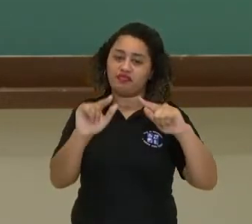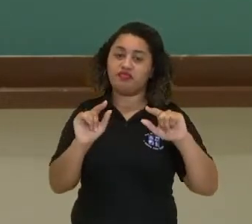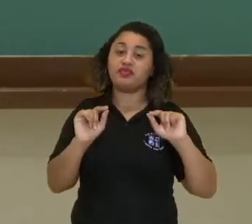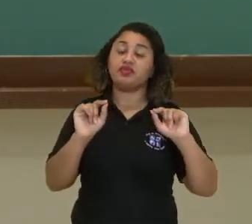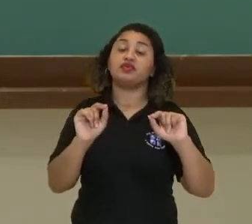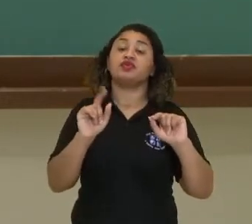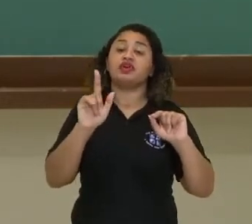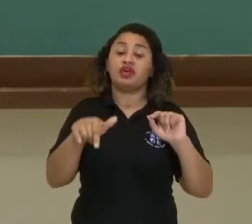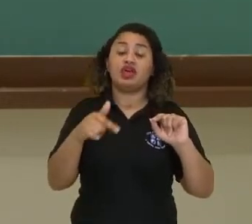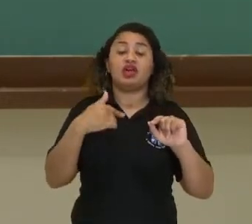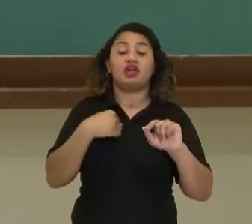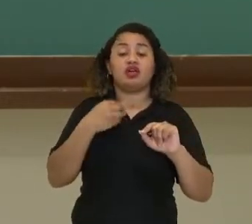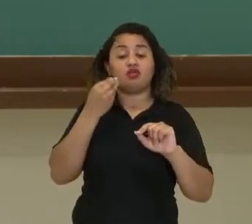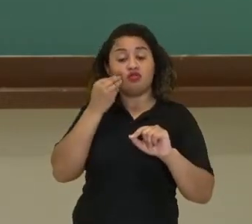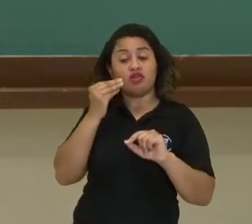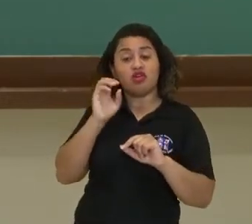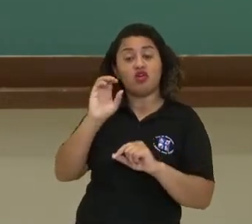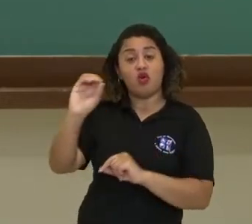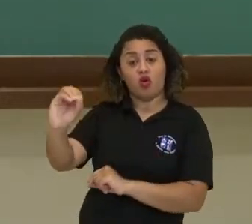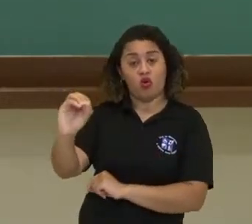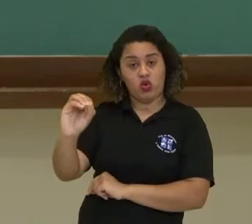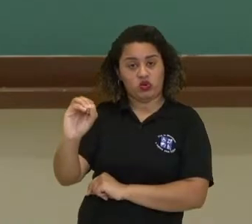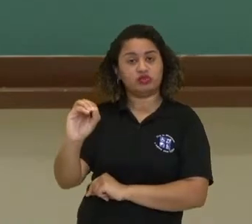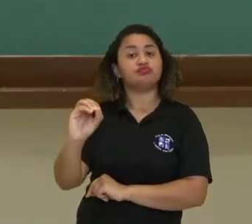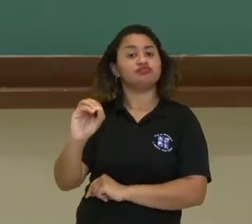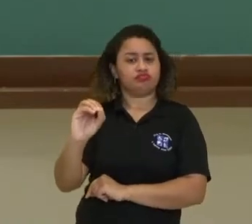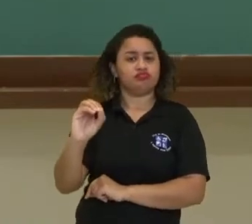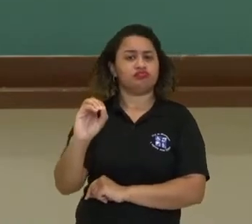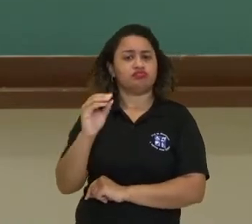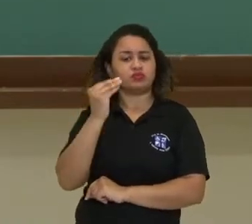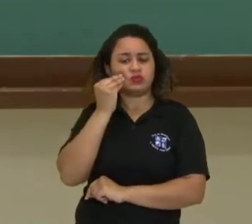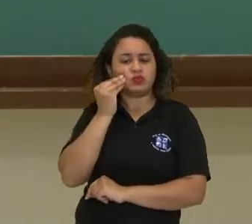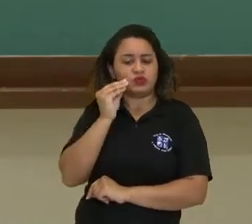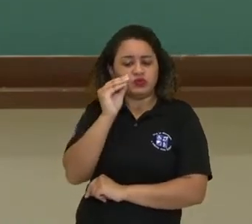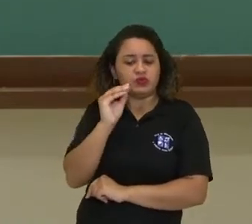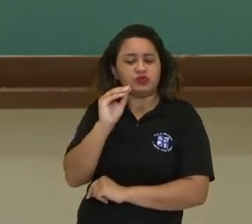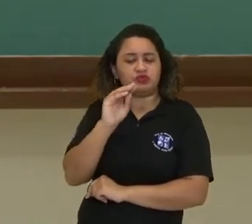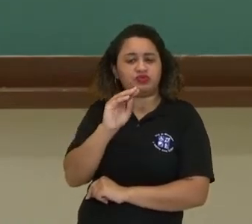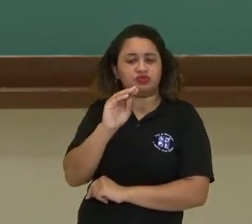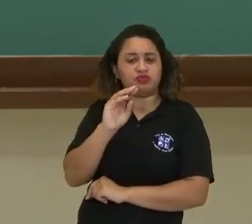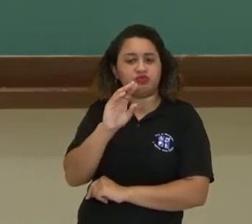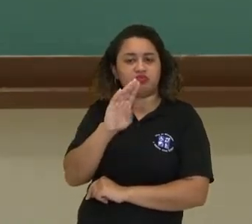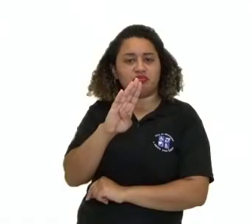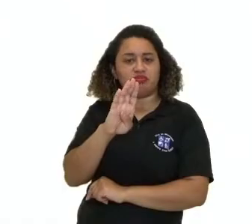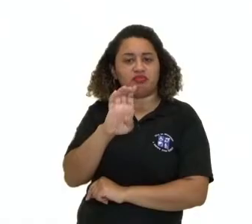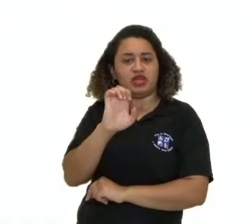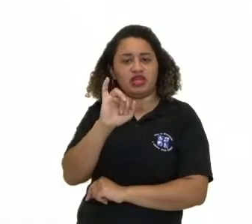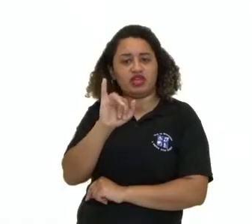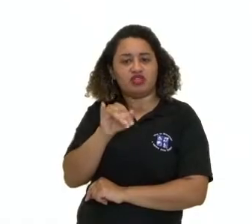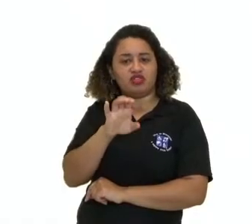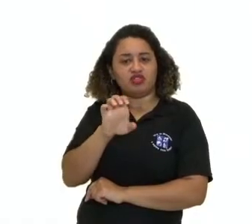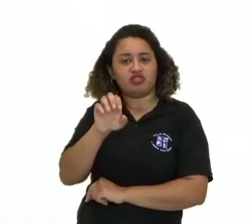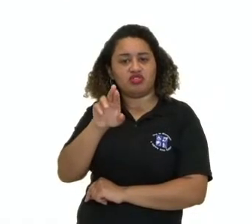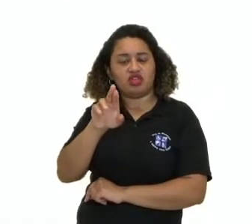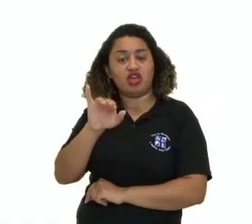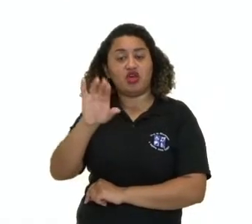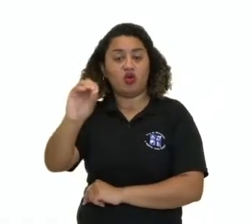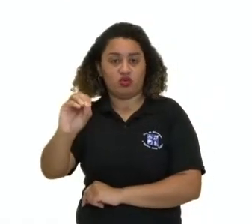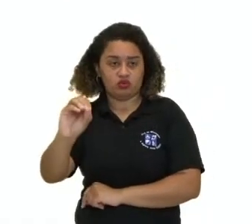seria beijei-o. Então, beijei-o. Se fazem presentes em texto com maior grau de